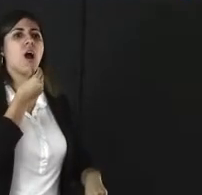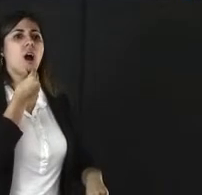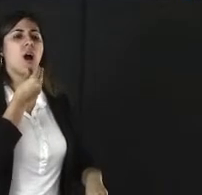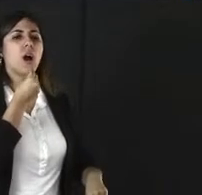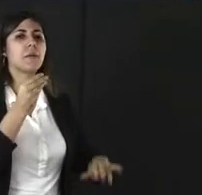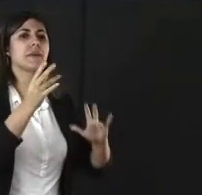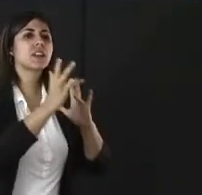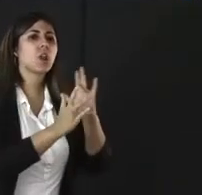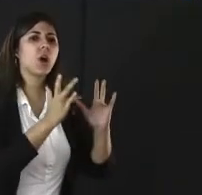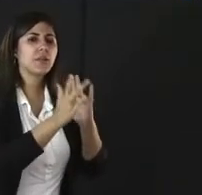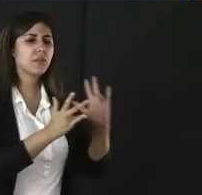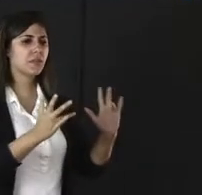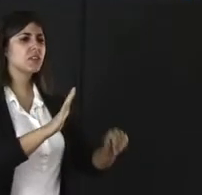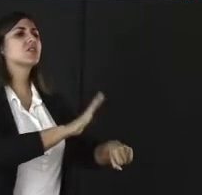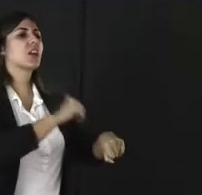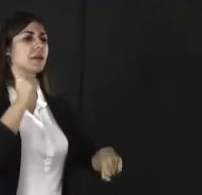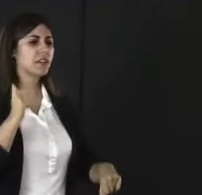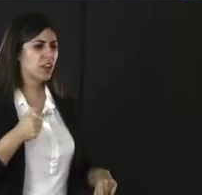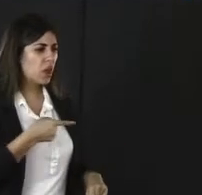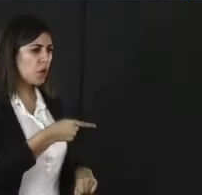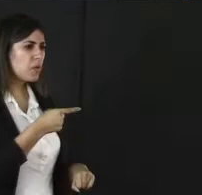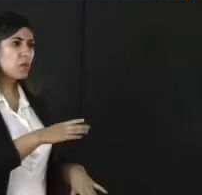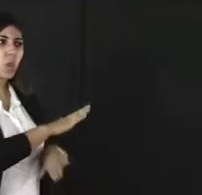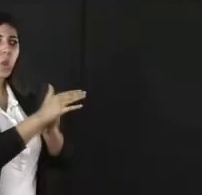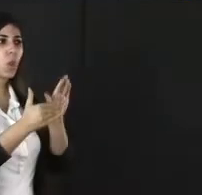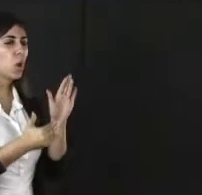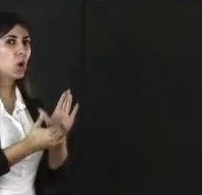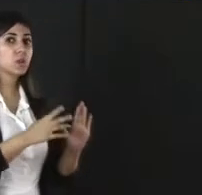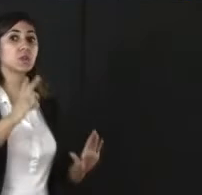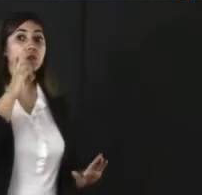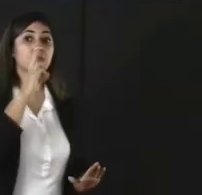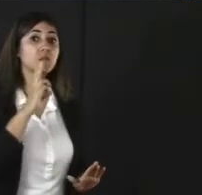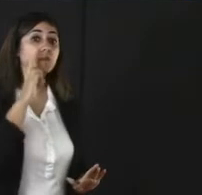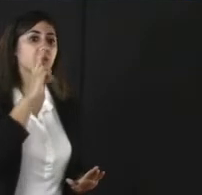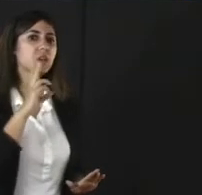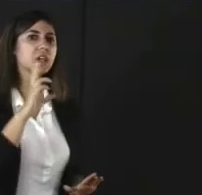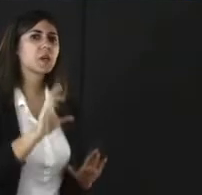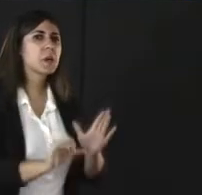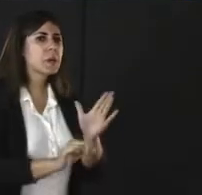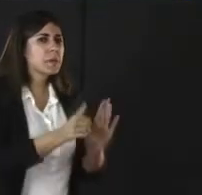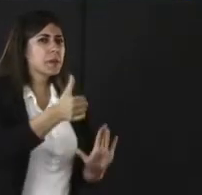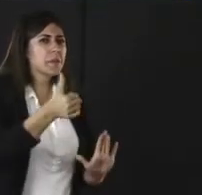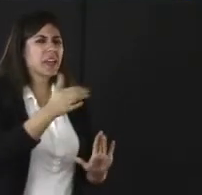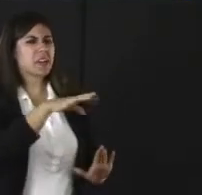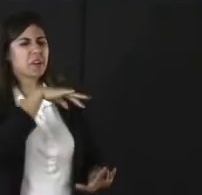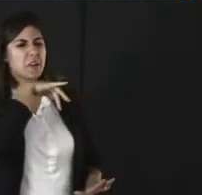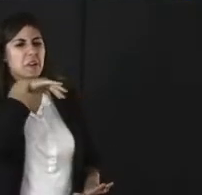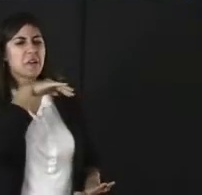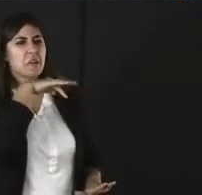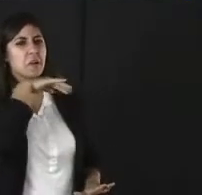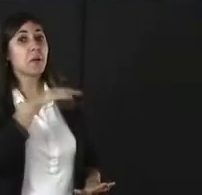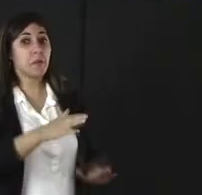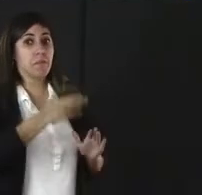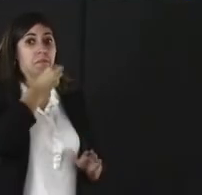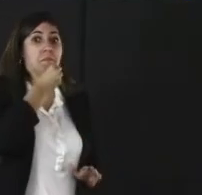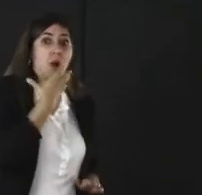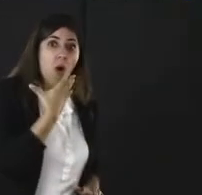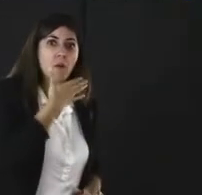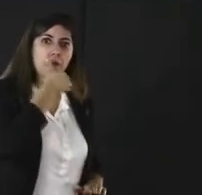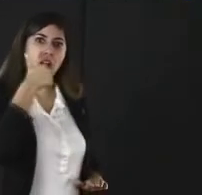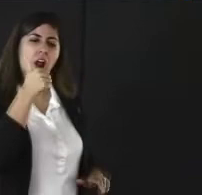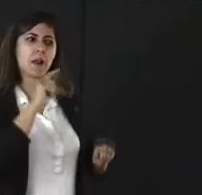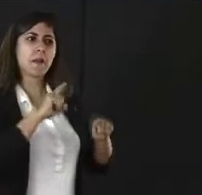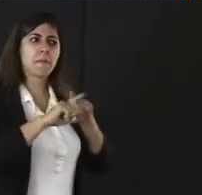quando já beberam fartamente servem ou inferior e tu porém guardaste o bom vinho até agora